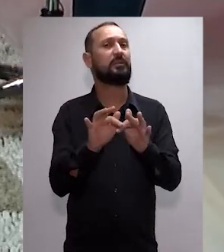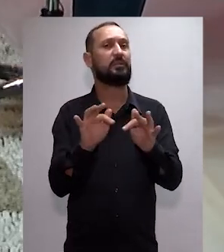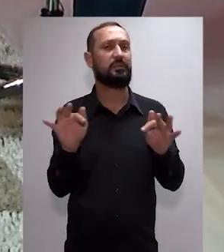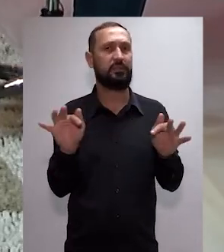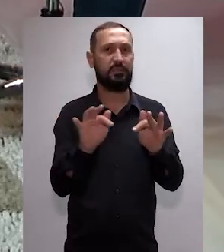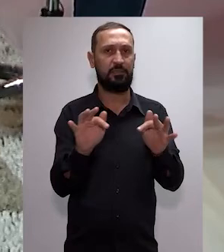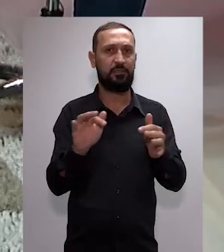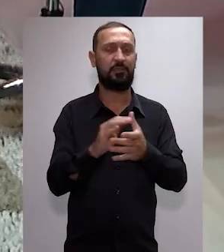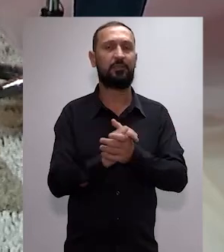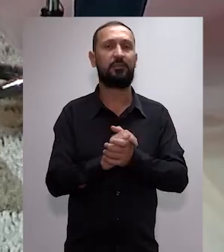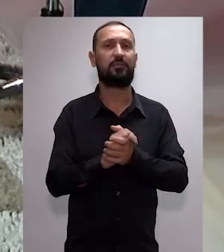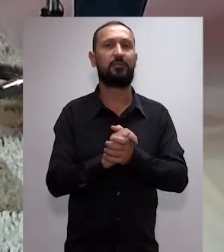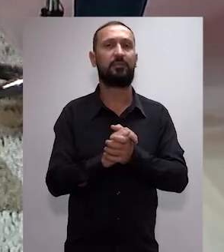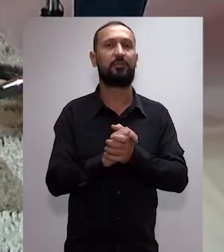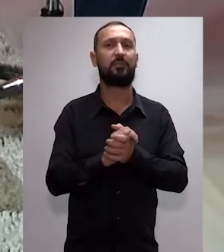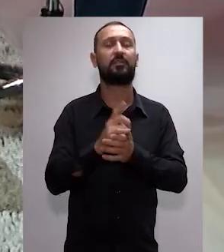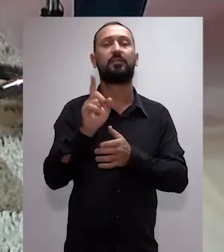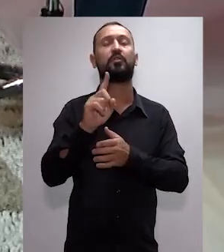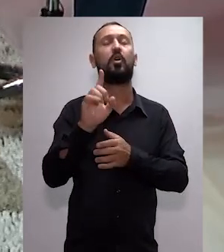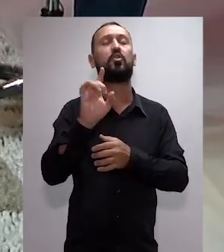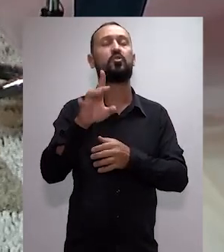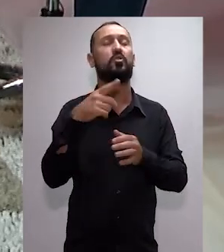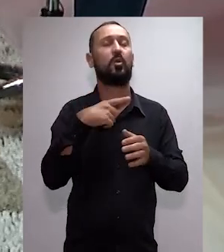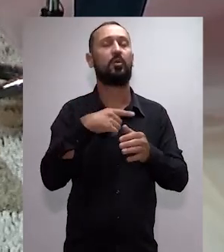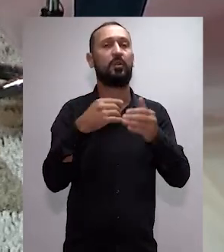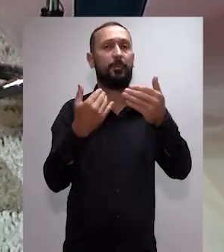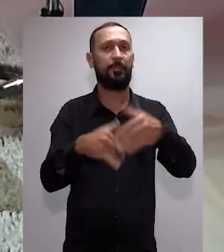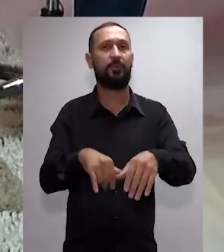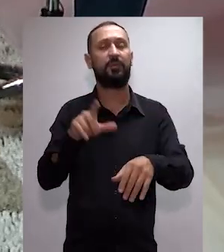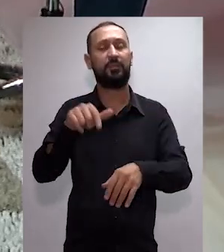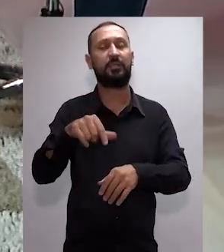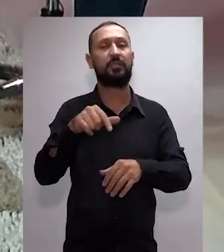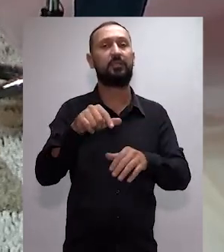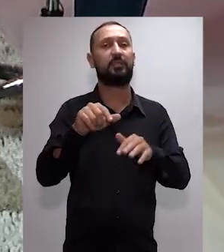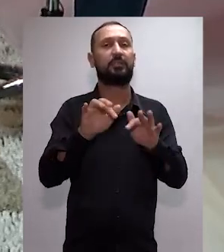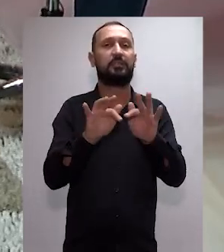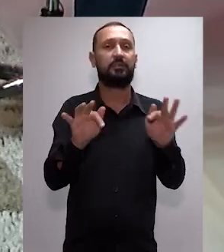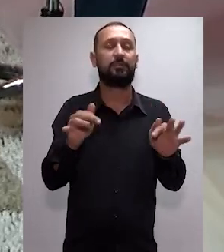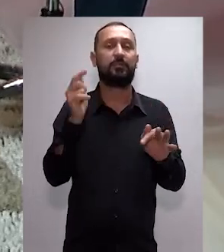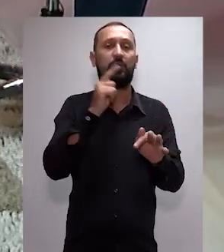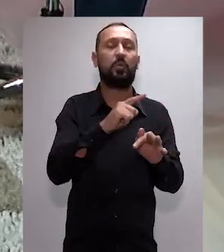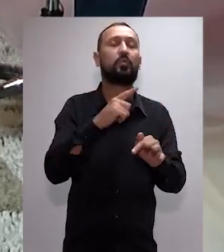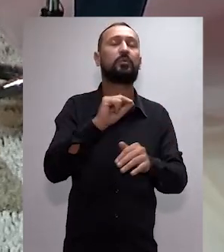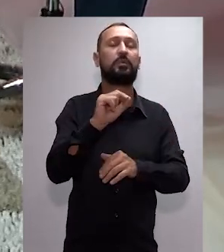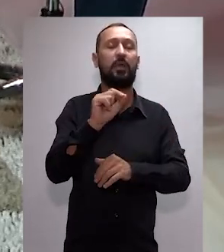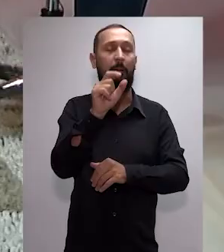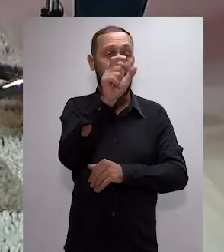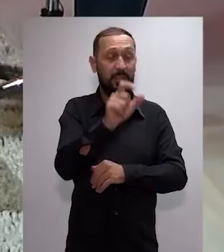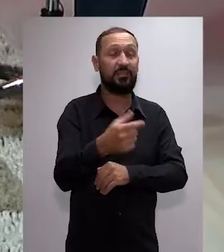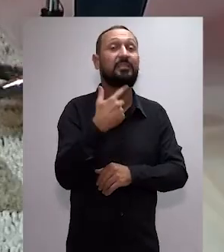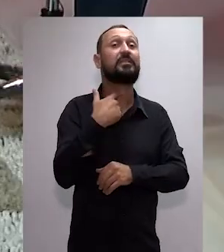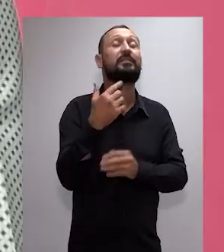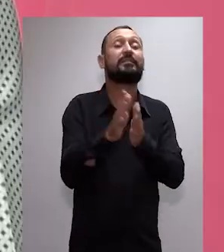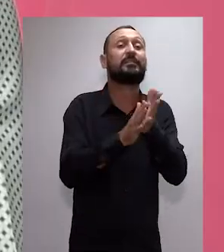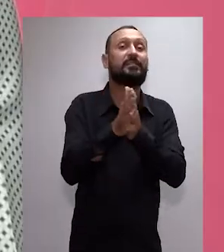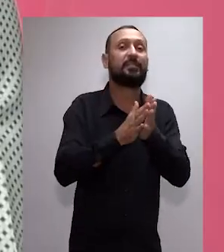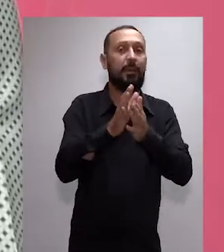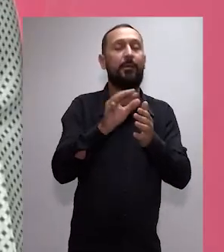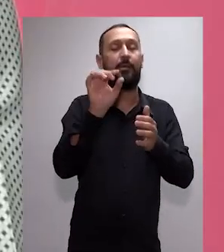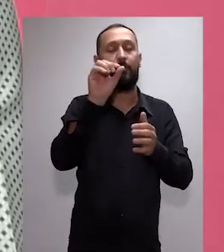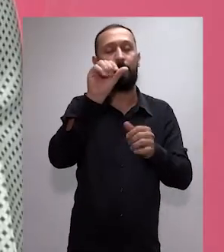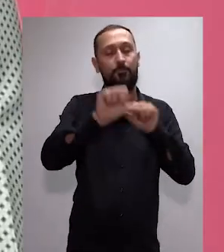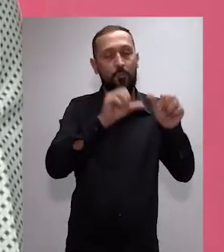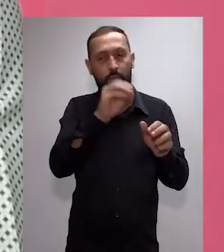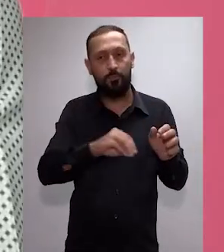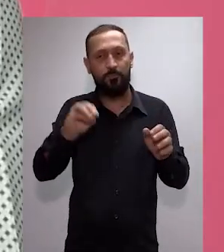bem simples, tá, Areta? Não só falando das provas, mas o processo ele é bem simples para você tirar. O candidato que quer fazer